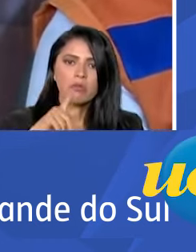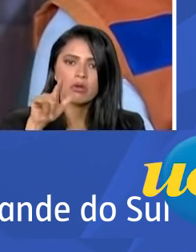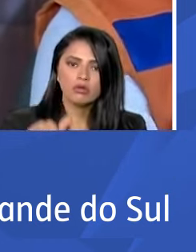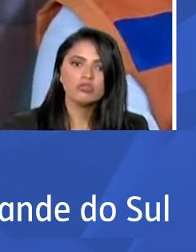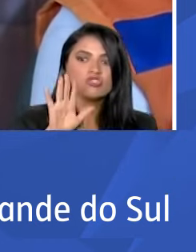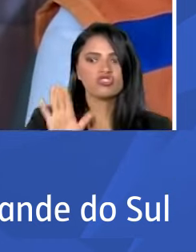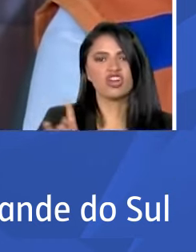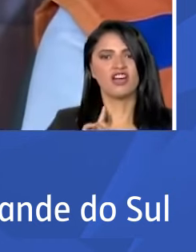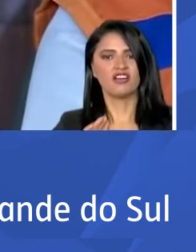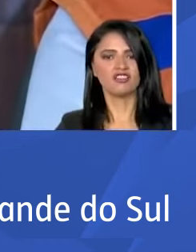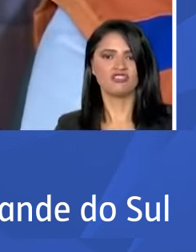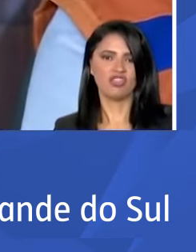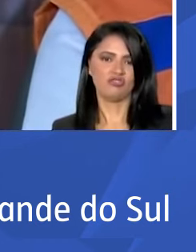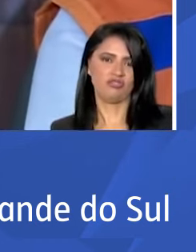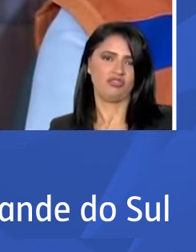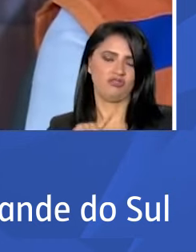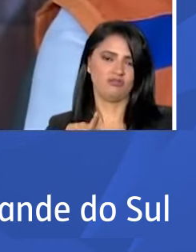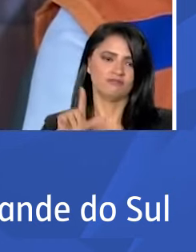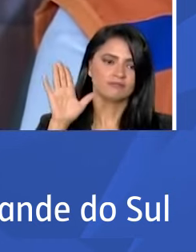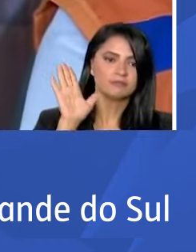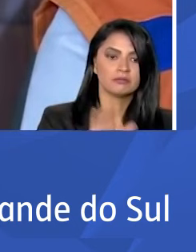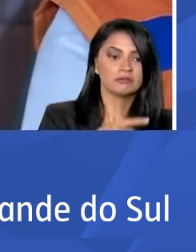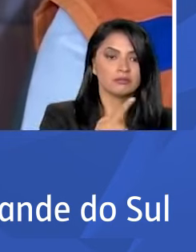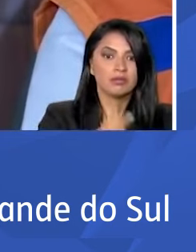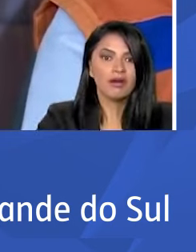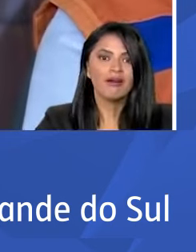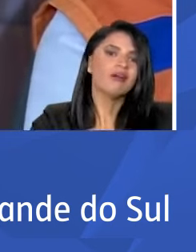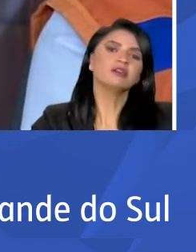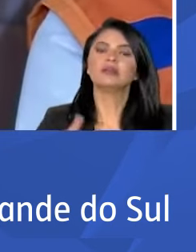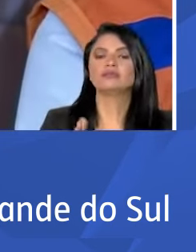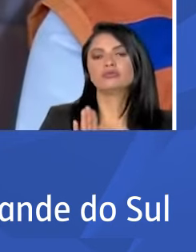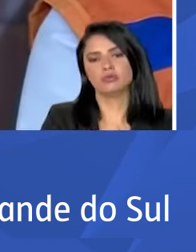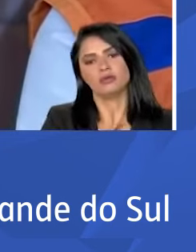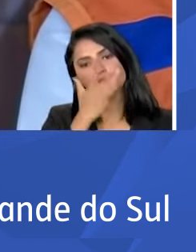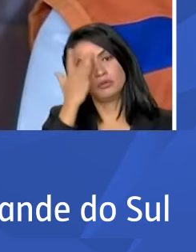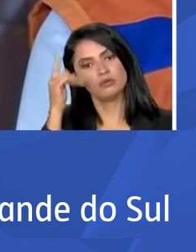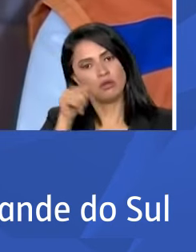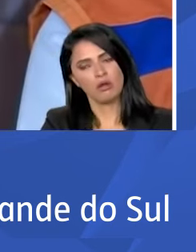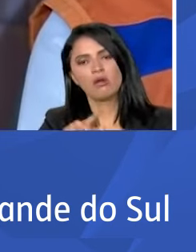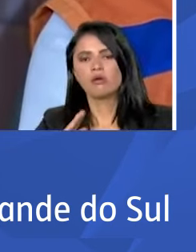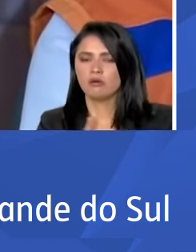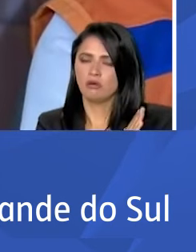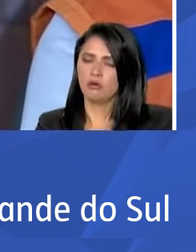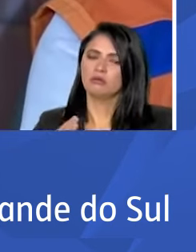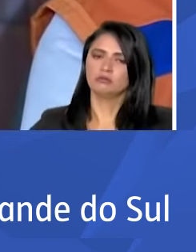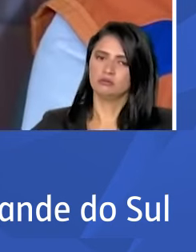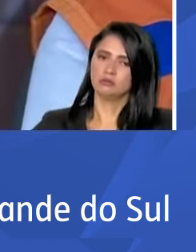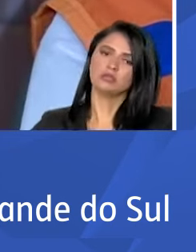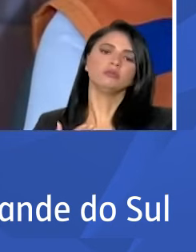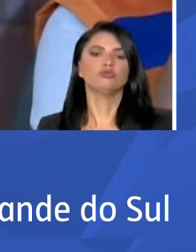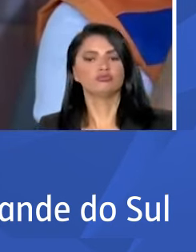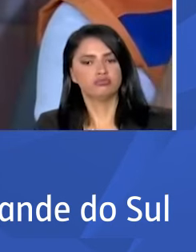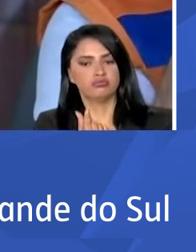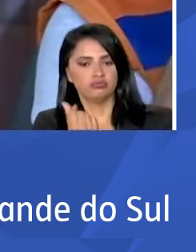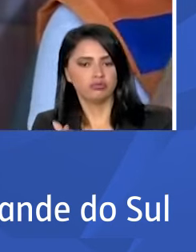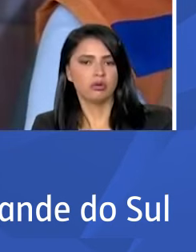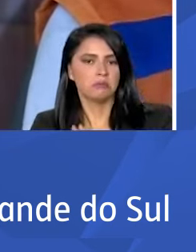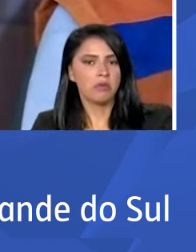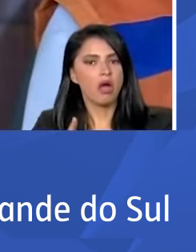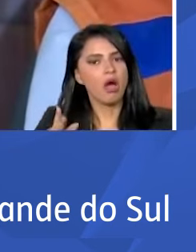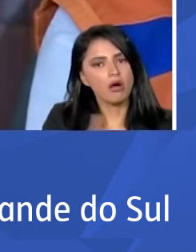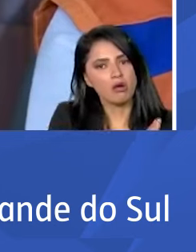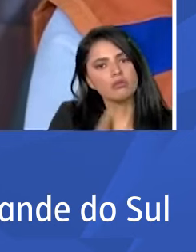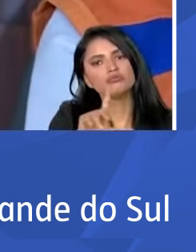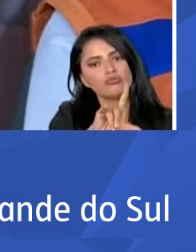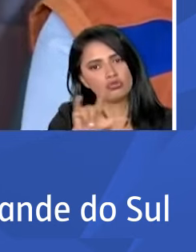que ela possa dar uma resposta imediata para a demanda que ela tem. Evidente que, para alguns municípios, esse valor é só o suficiente para alguns